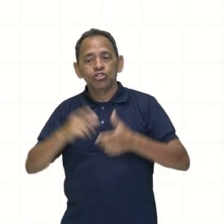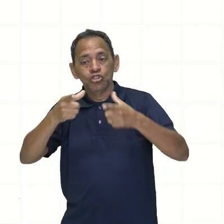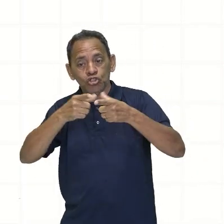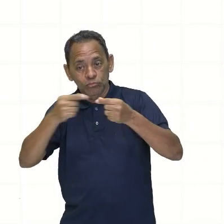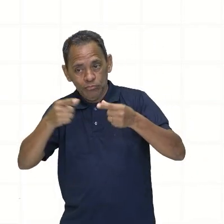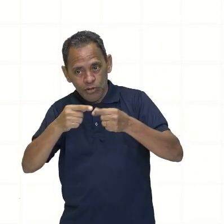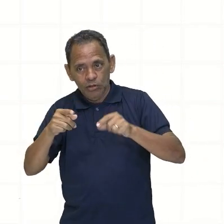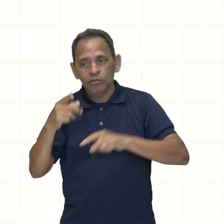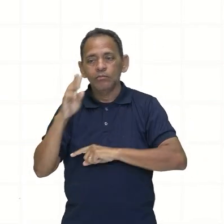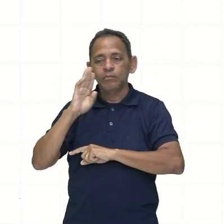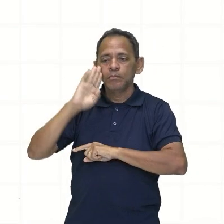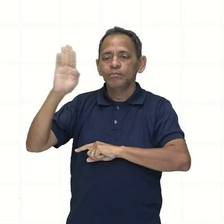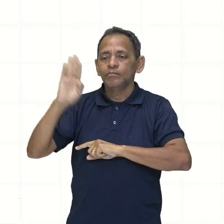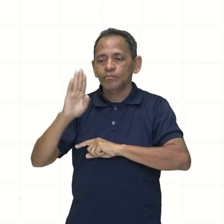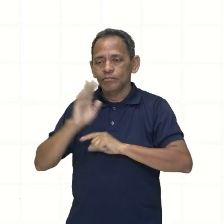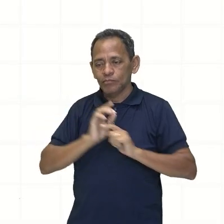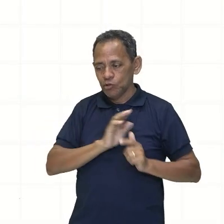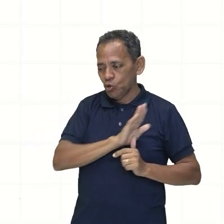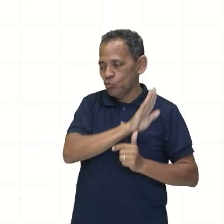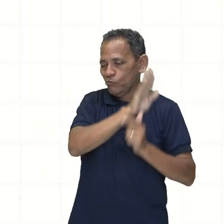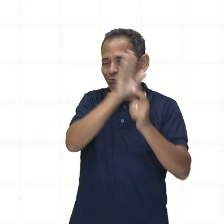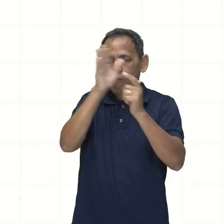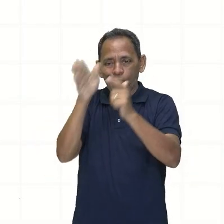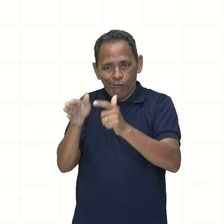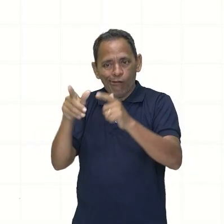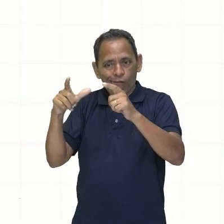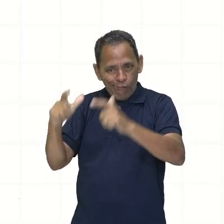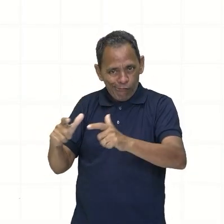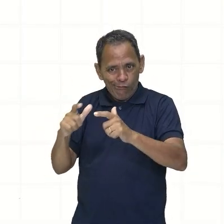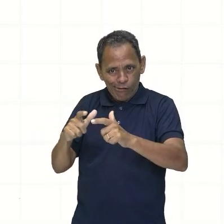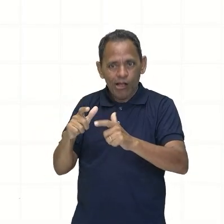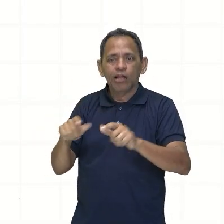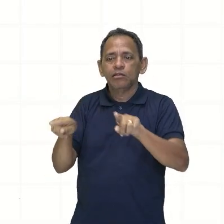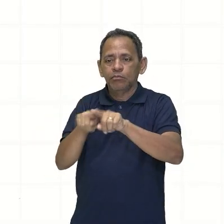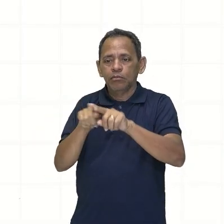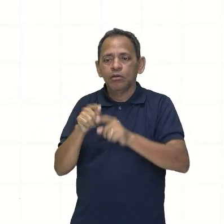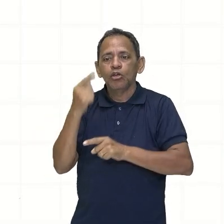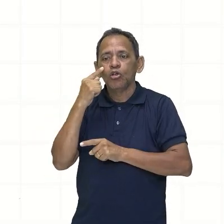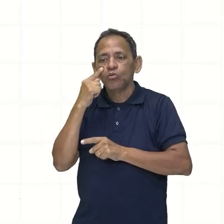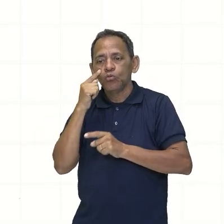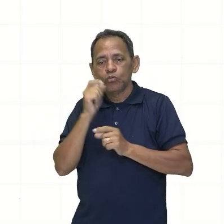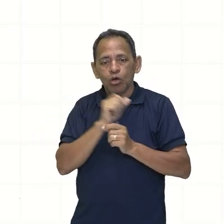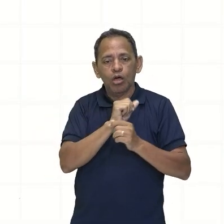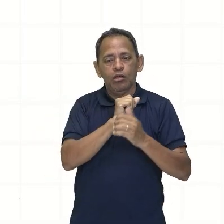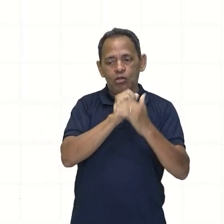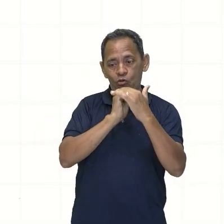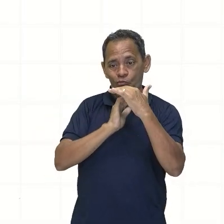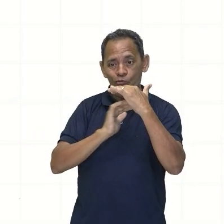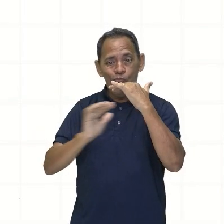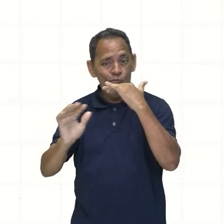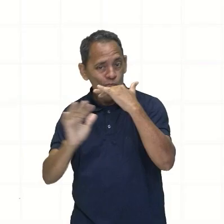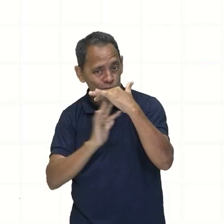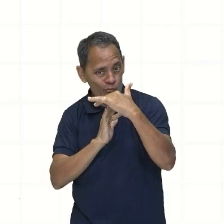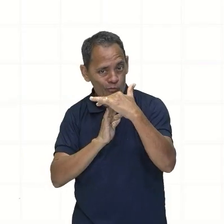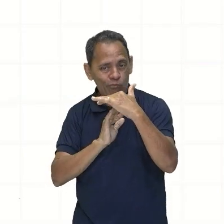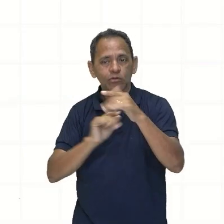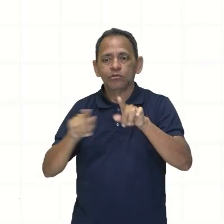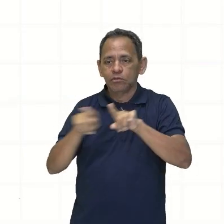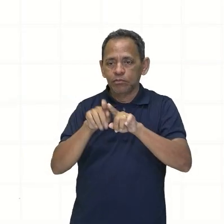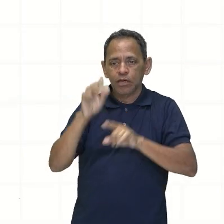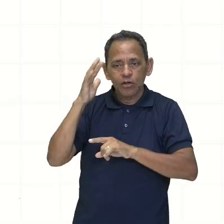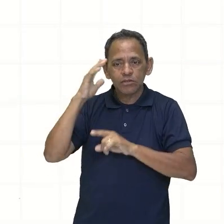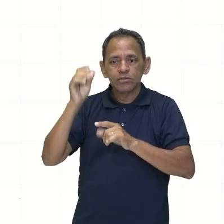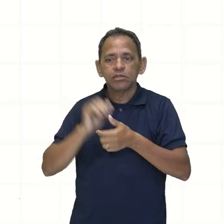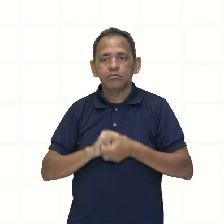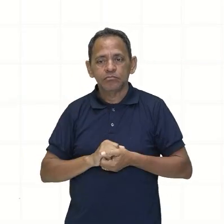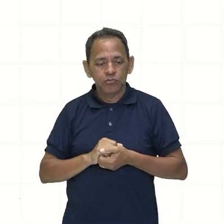principais destinos aí em que a gente vai observar esse fluxo migratório acontecendo do